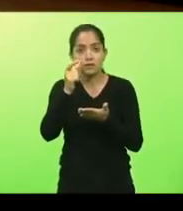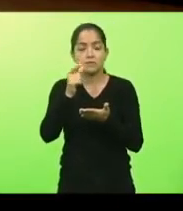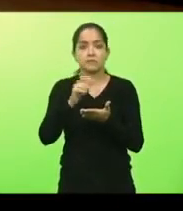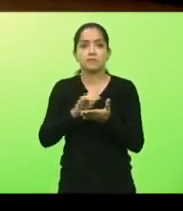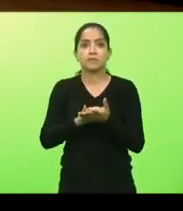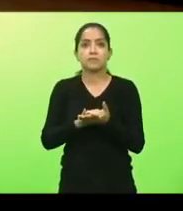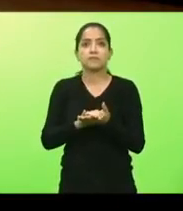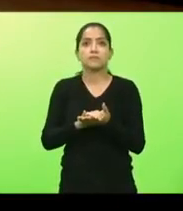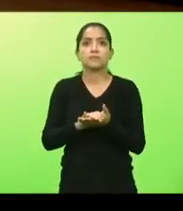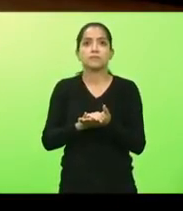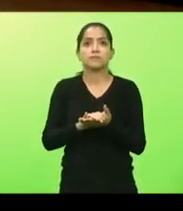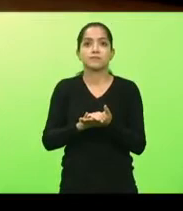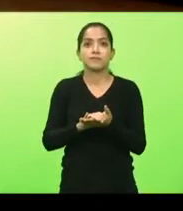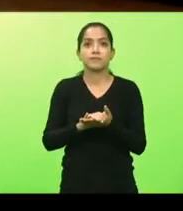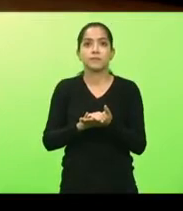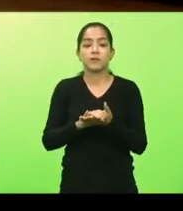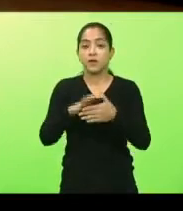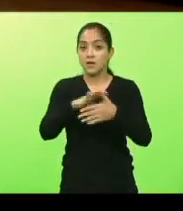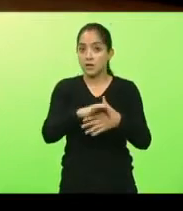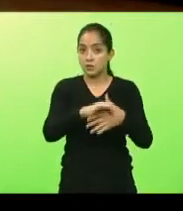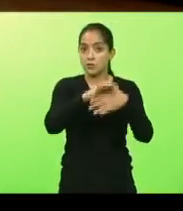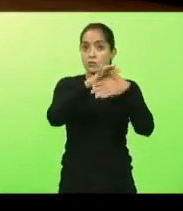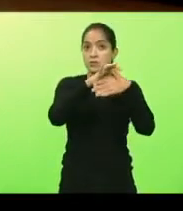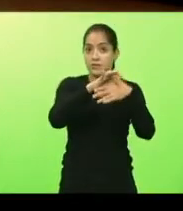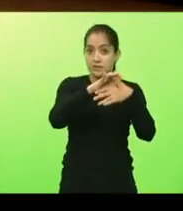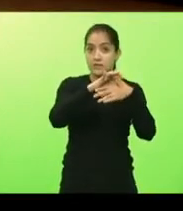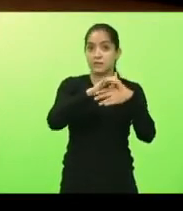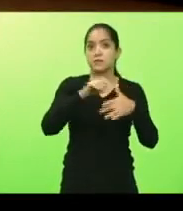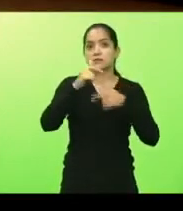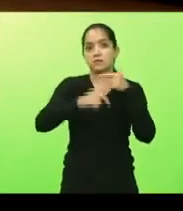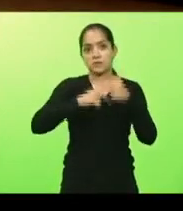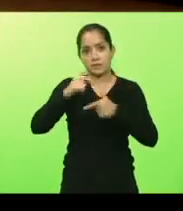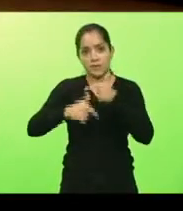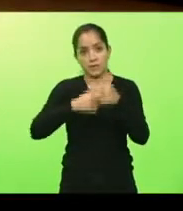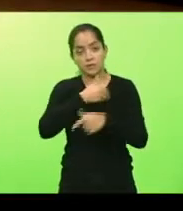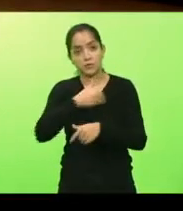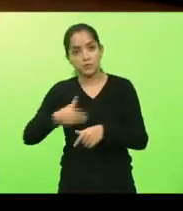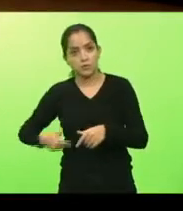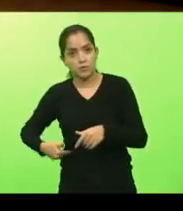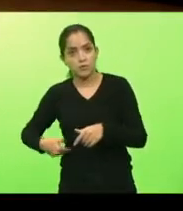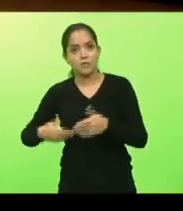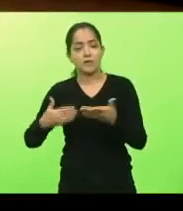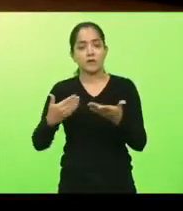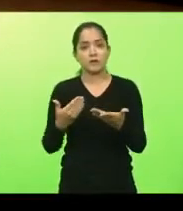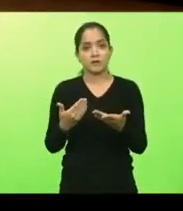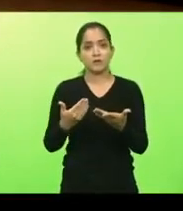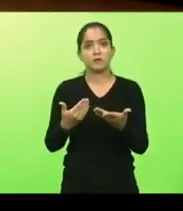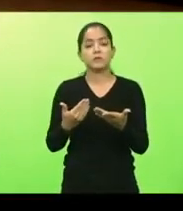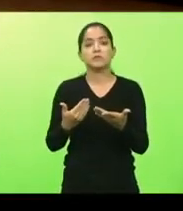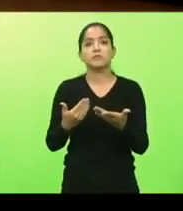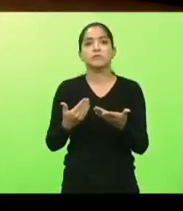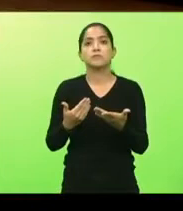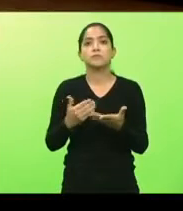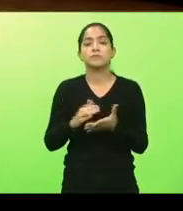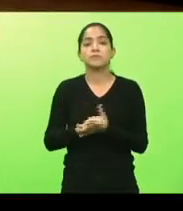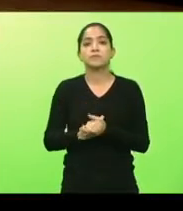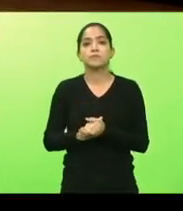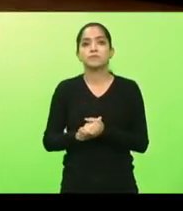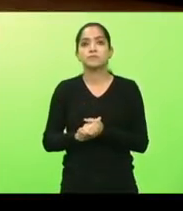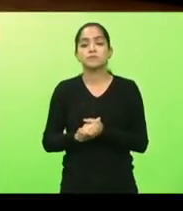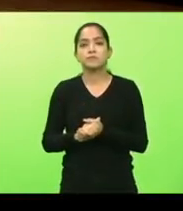a ação dos seus líderes que estão servindo ao governo do Estado em cargos civis, senhor presidente,